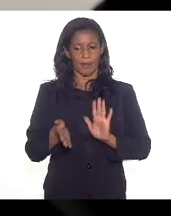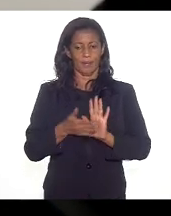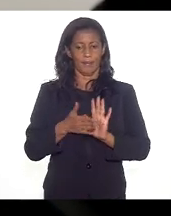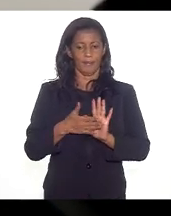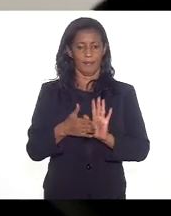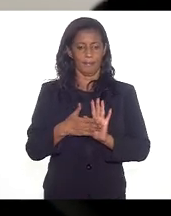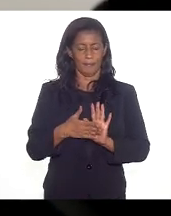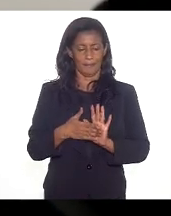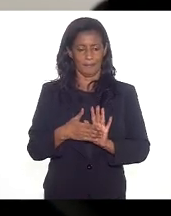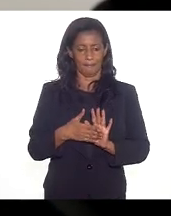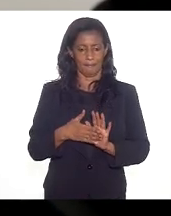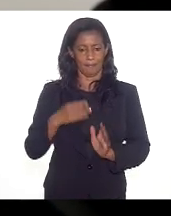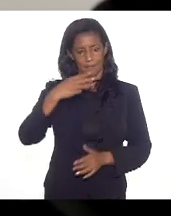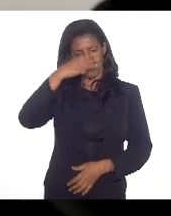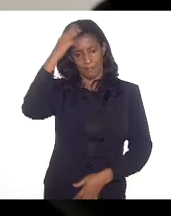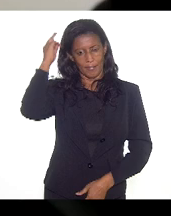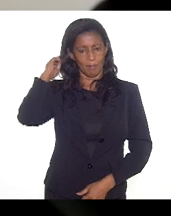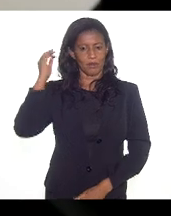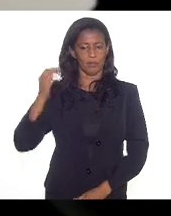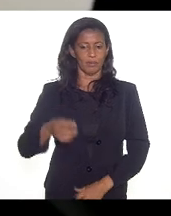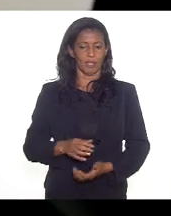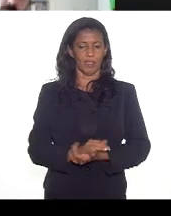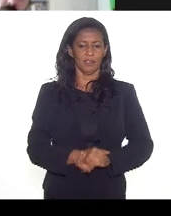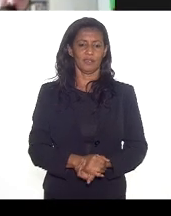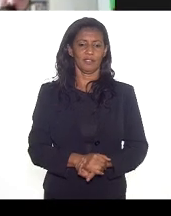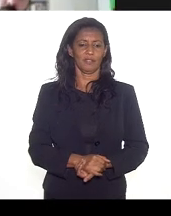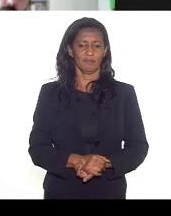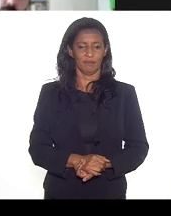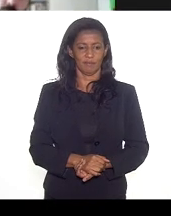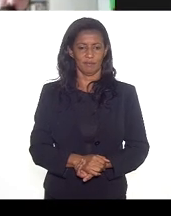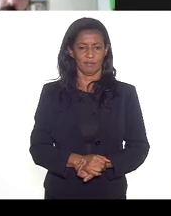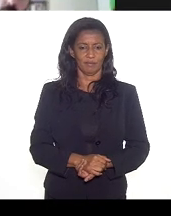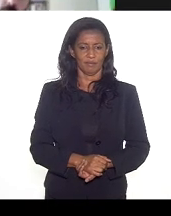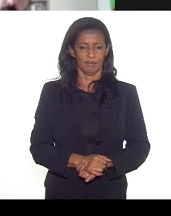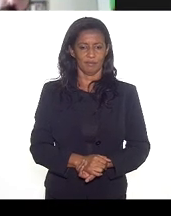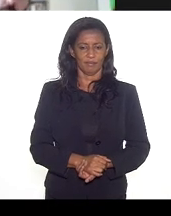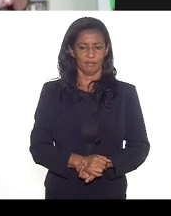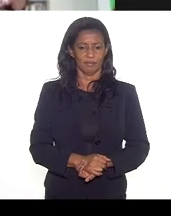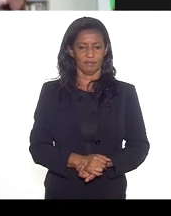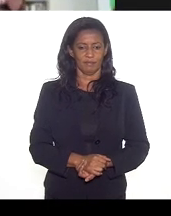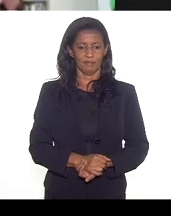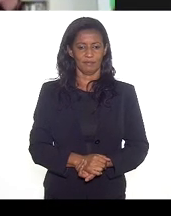Comissão de Constituição e Justiça, deputado Márcio Pacheco. Deputado Márcio Pacheco.